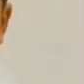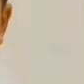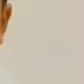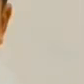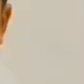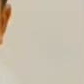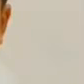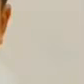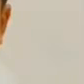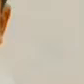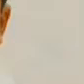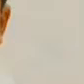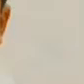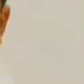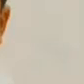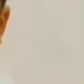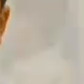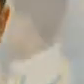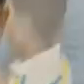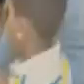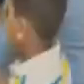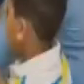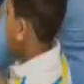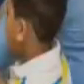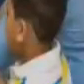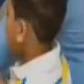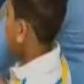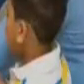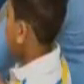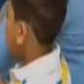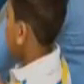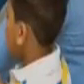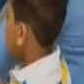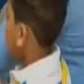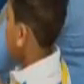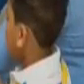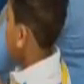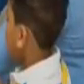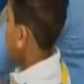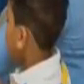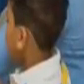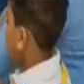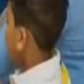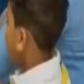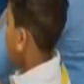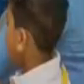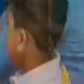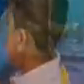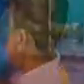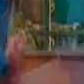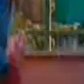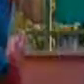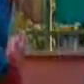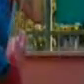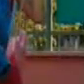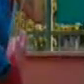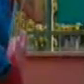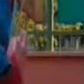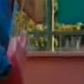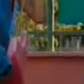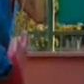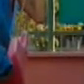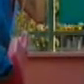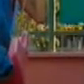pessoas possam ter a oportunidade de cura e a esperança para continuar lutando.